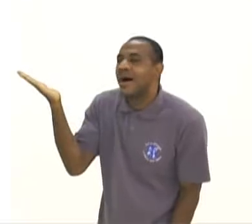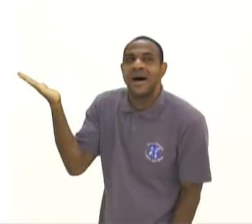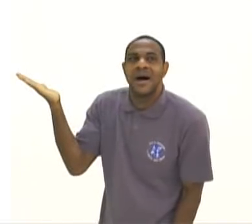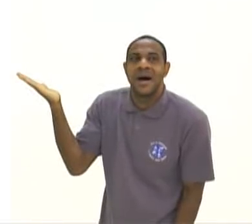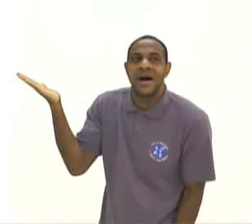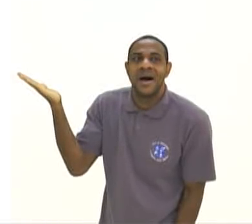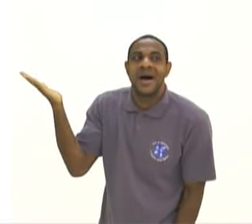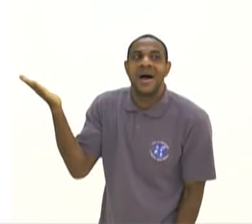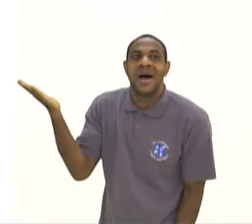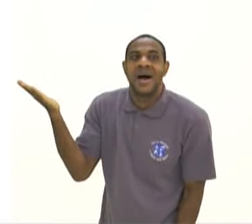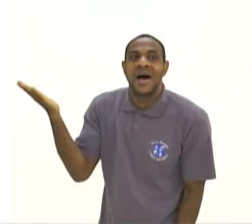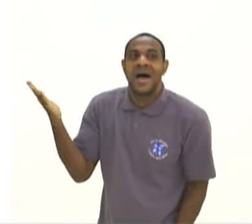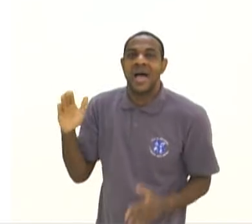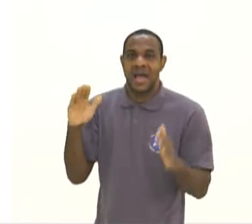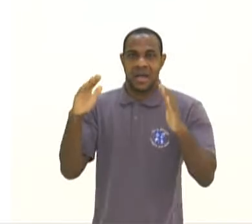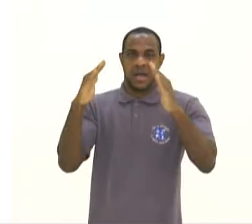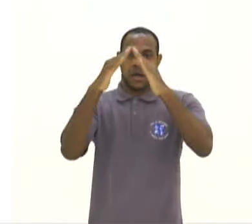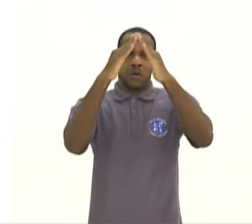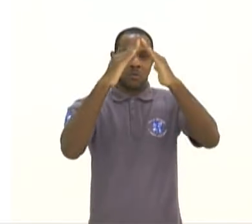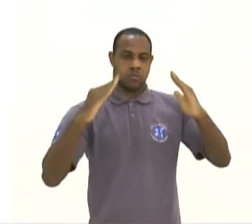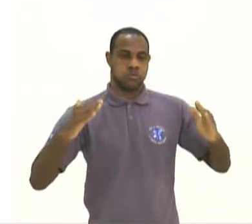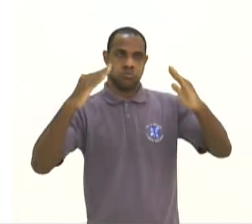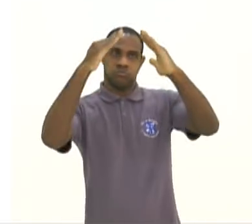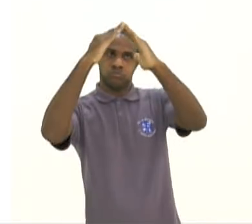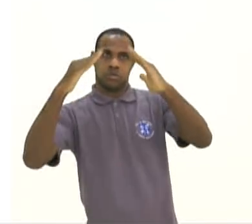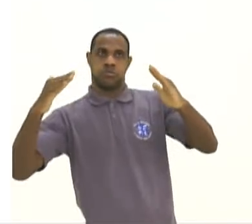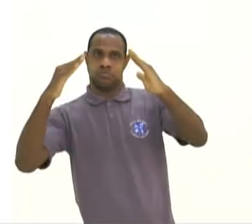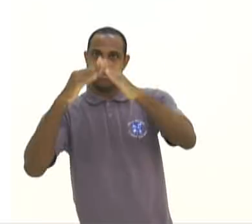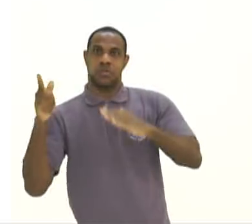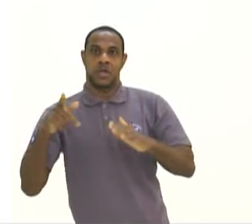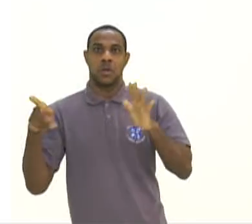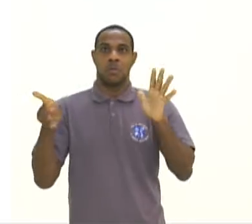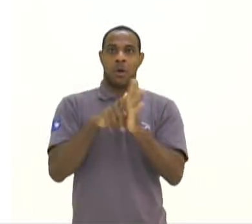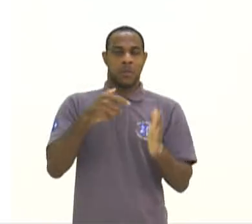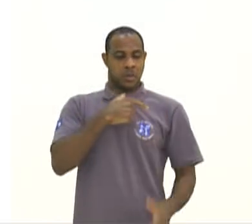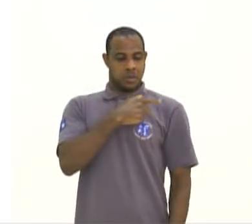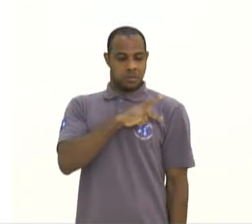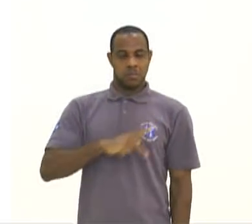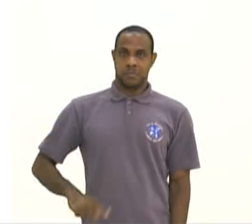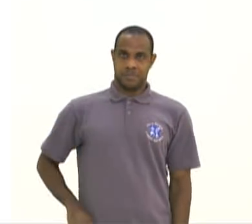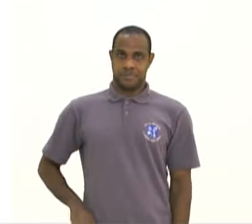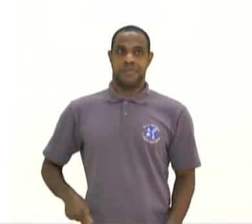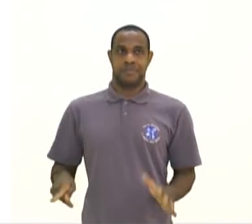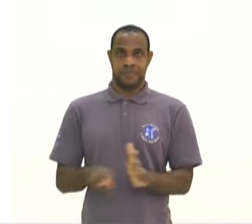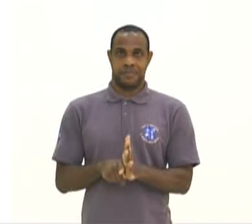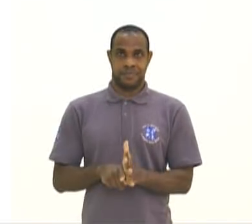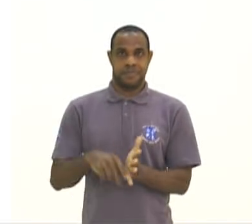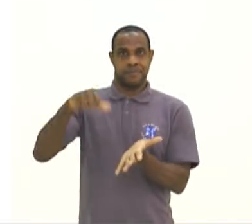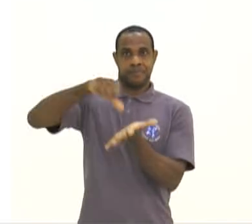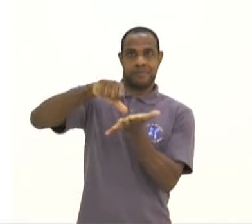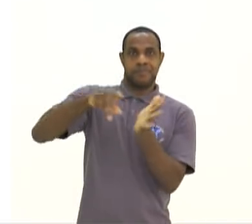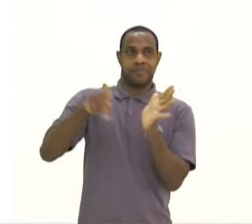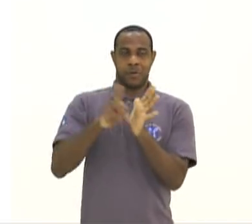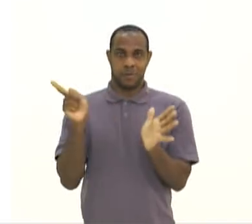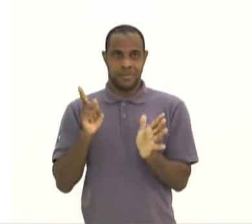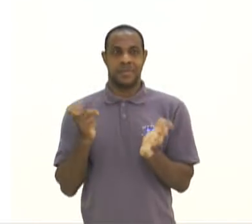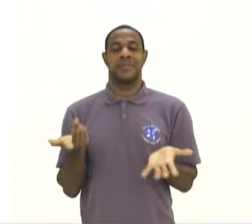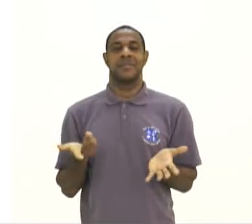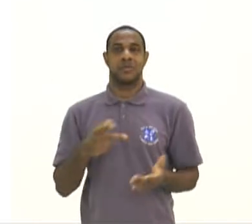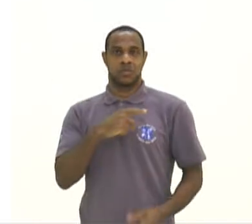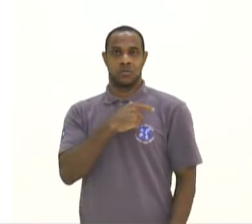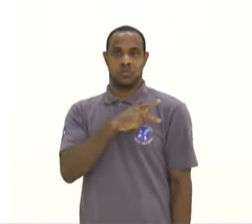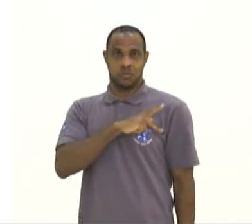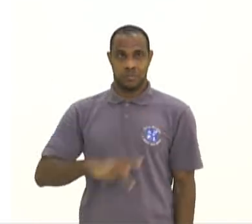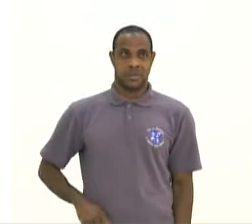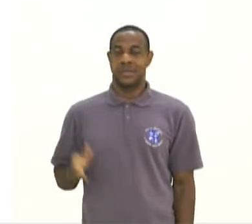É um outro ângulo do Palácio de la Moneda, o palácio sede do governo em Santiago, no Chile.